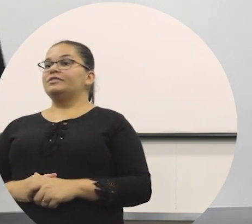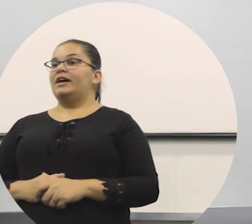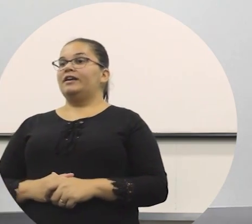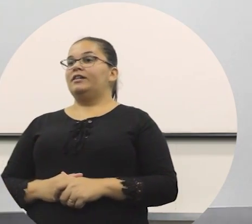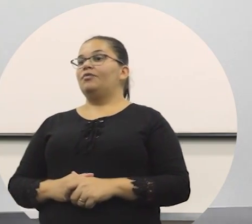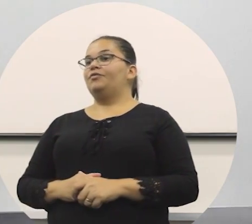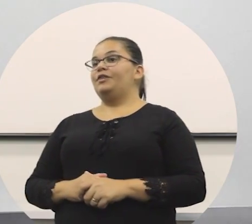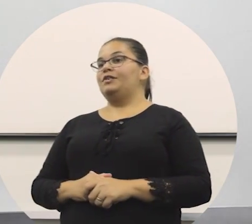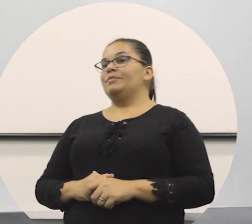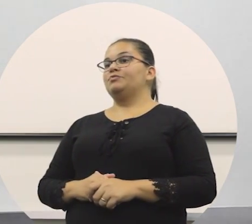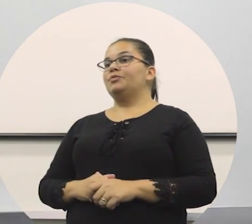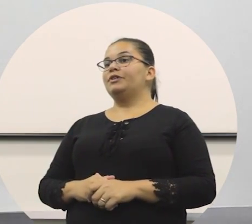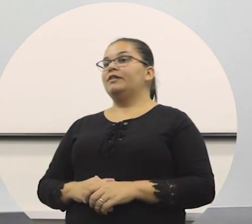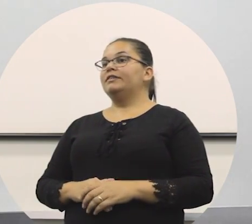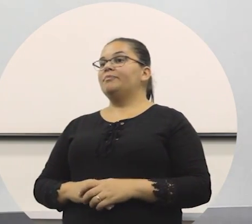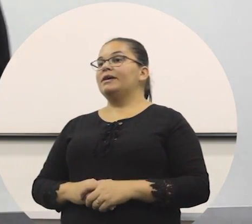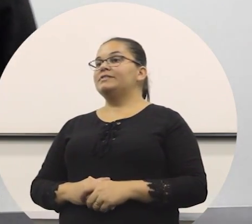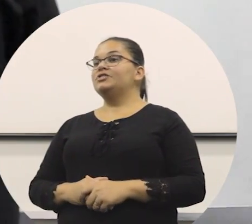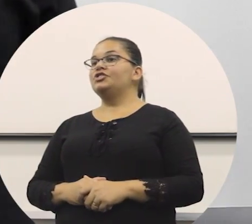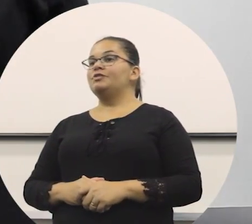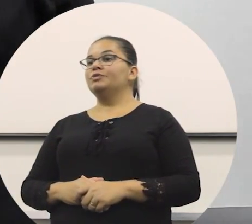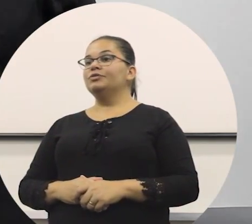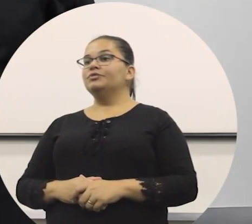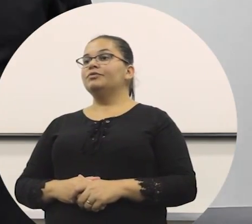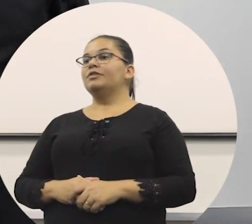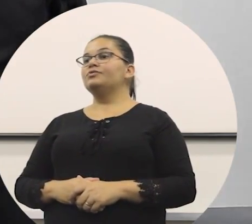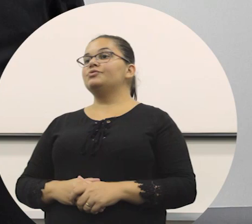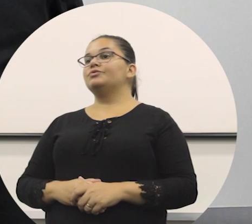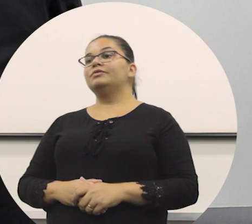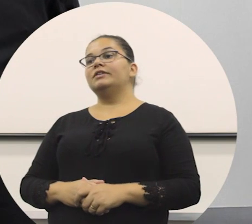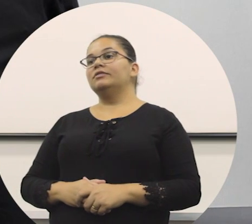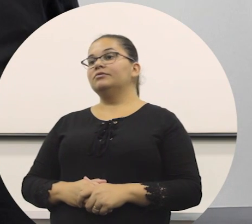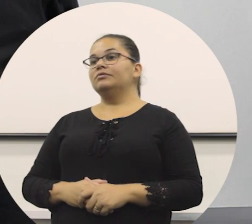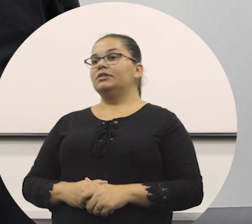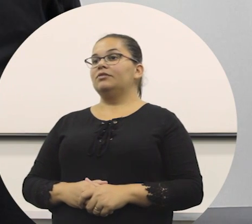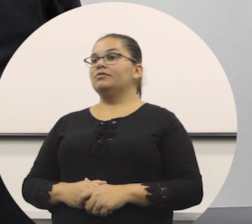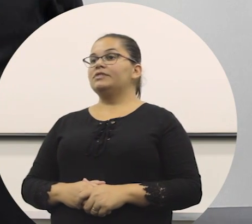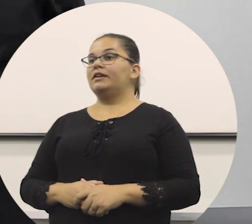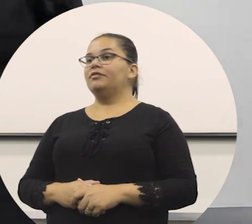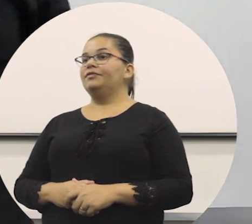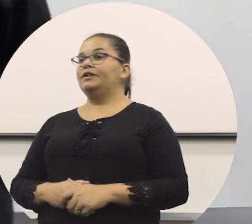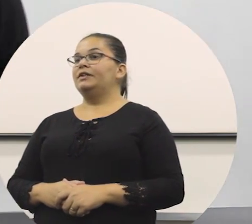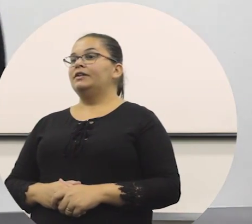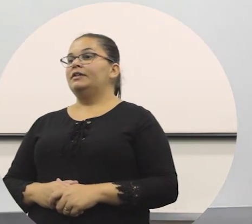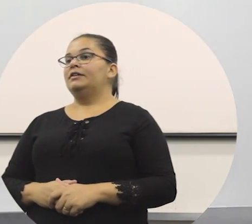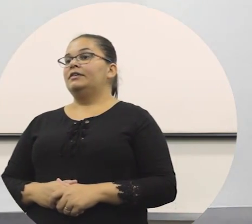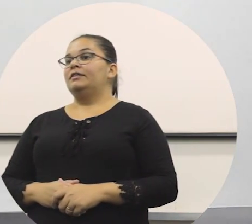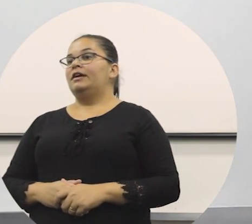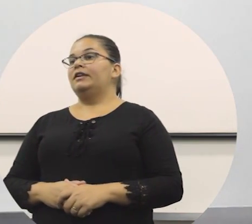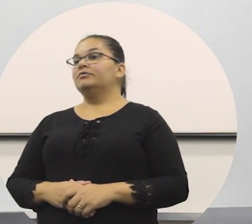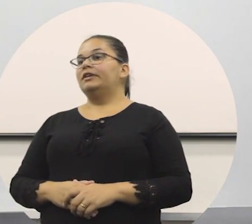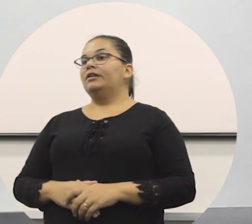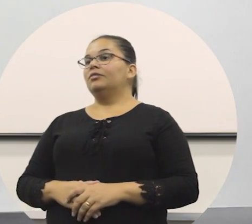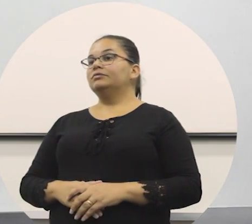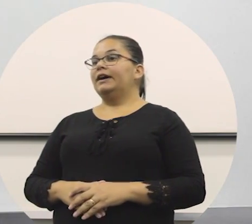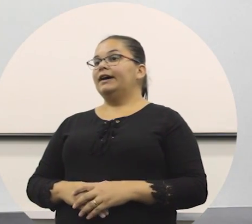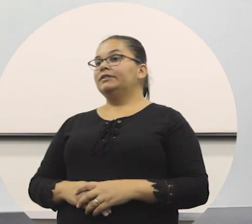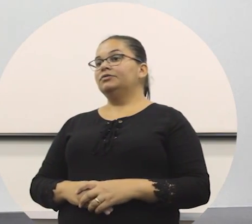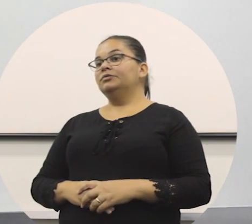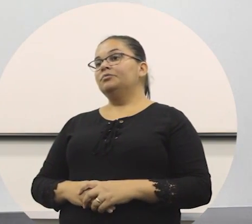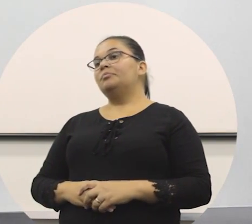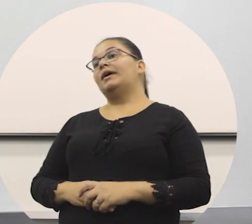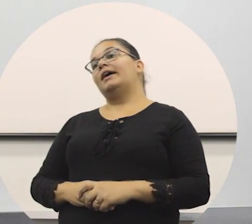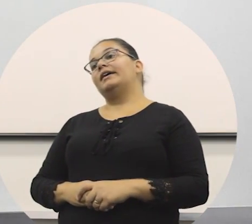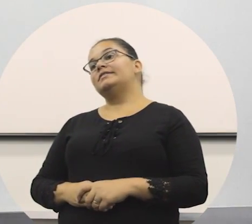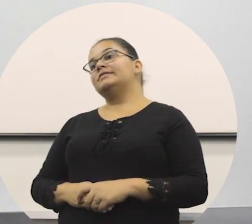que consegue ouvir mais um pouquinho, ele tem mais estímulo do que o surdo que não consegue ouvir. Ele não tem